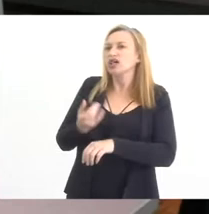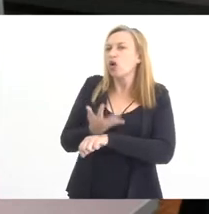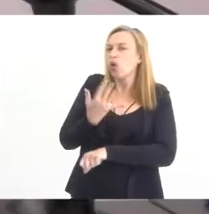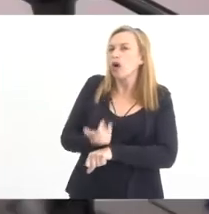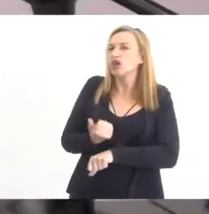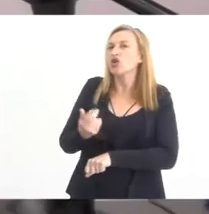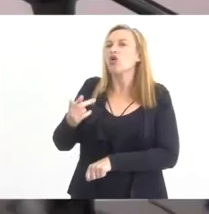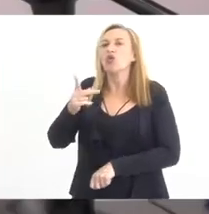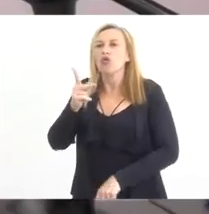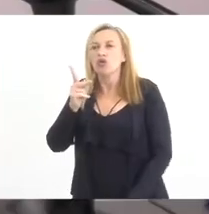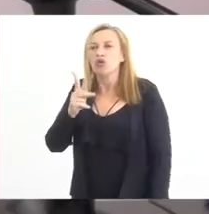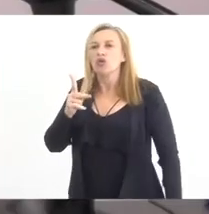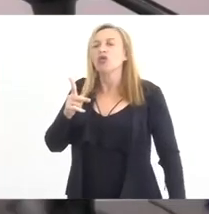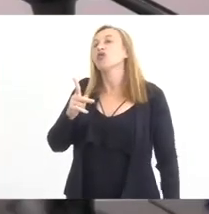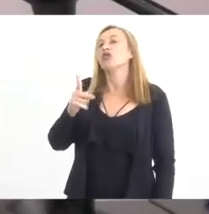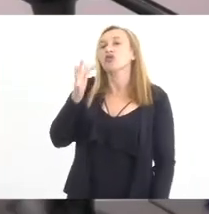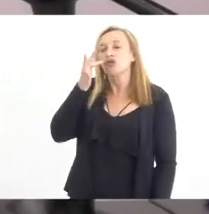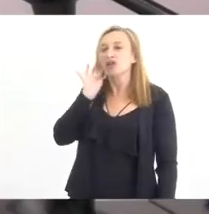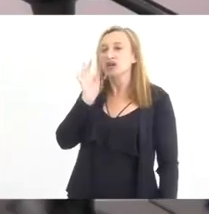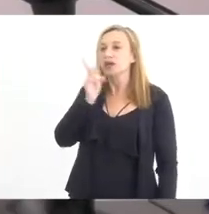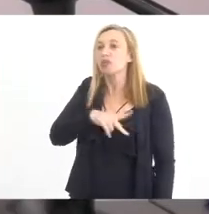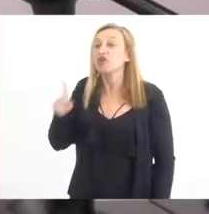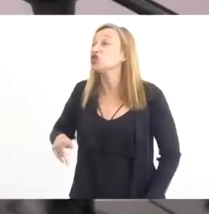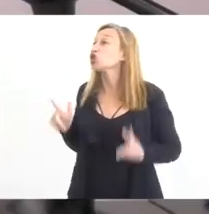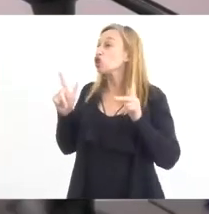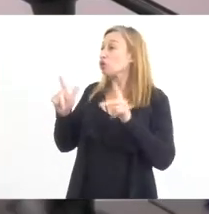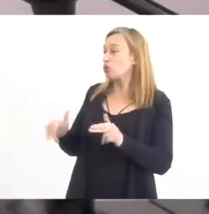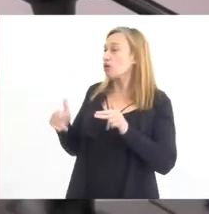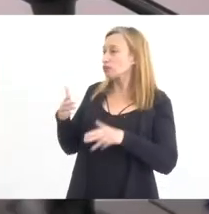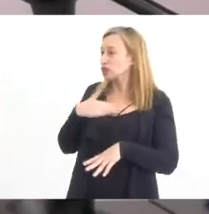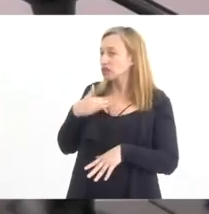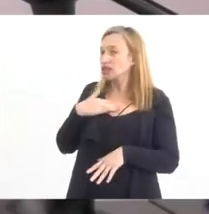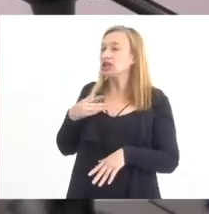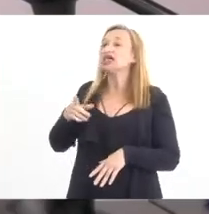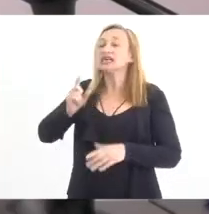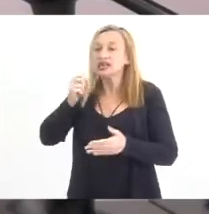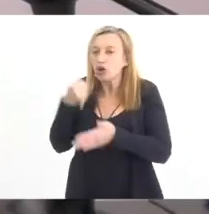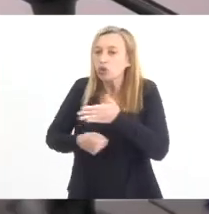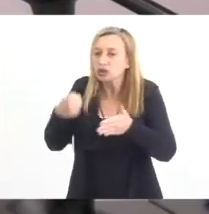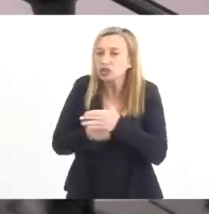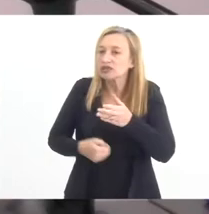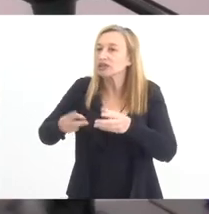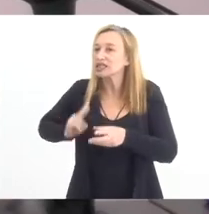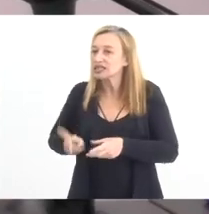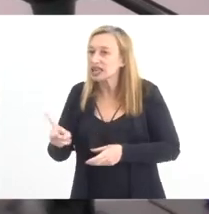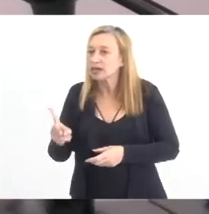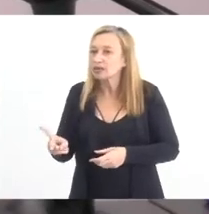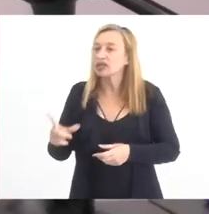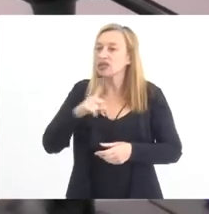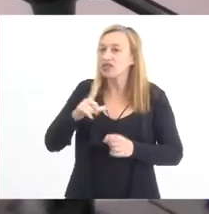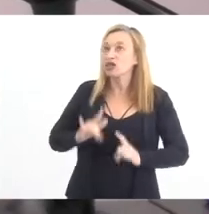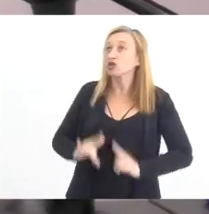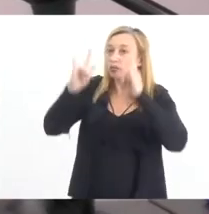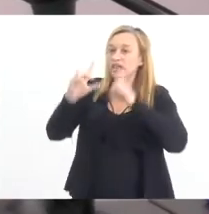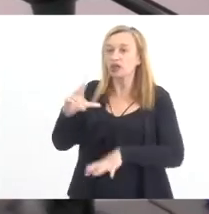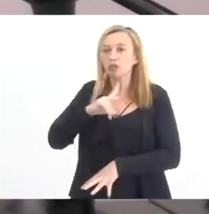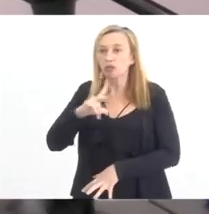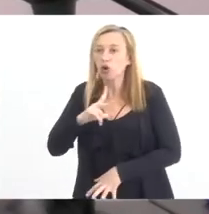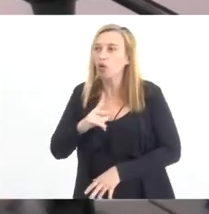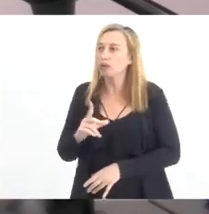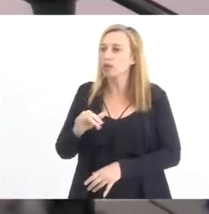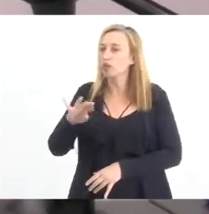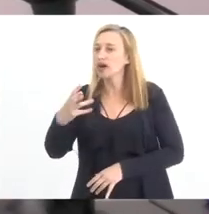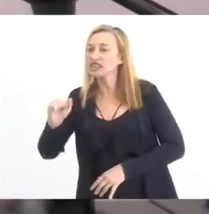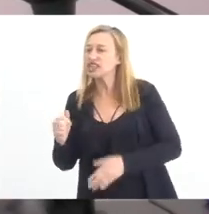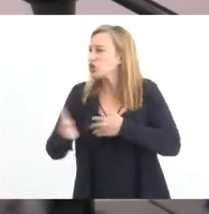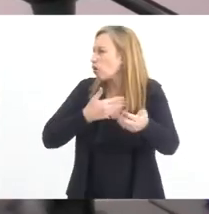é professor, o Flávio Serafim é deputado como eu. Sempre lutamos para que a UESO tivesse uma sede própria, que fosse na Bossa e Baixo ou qualquer